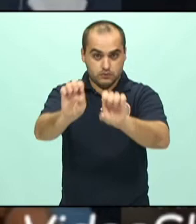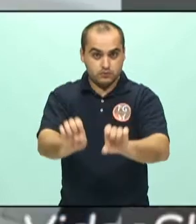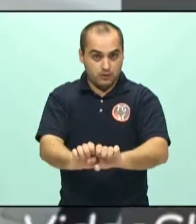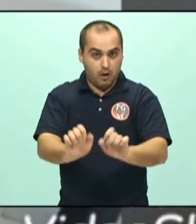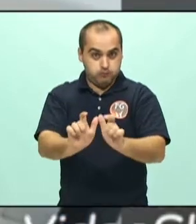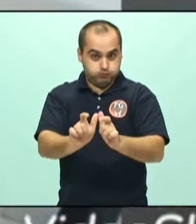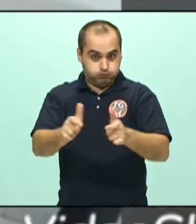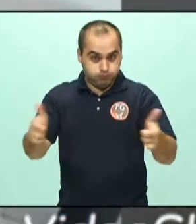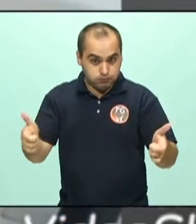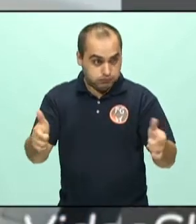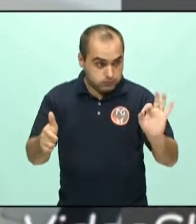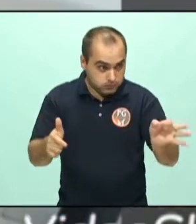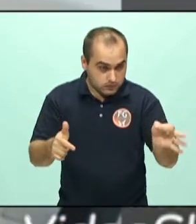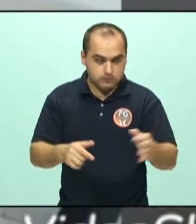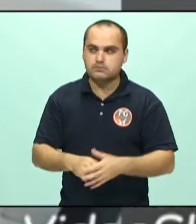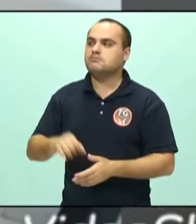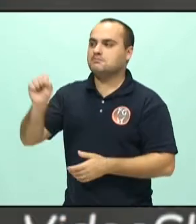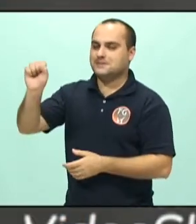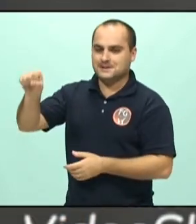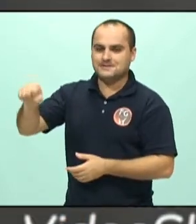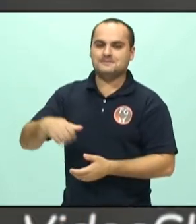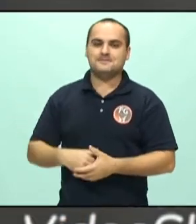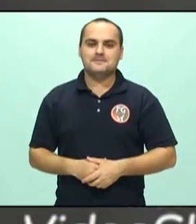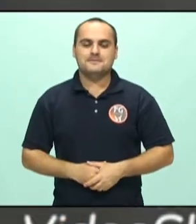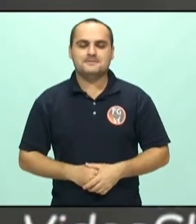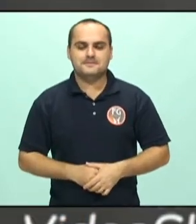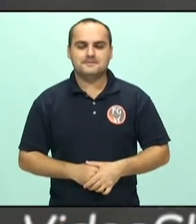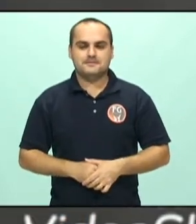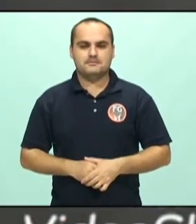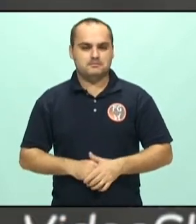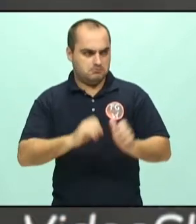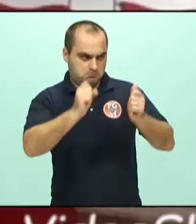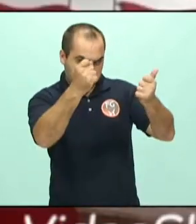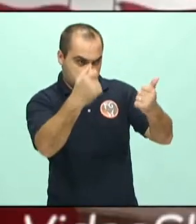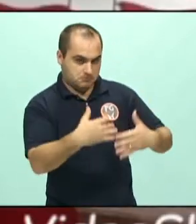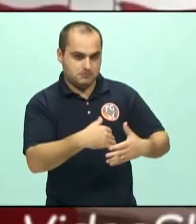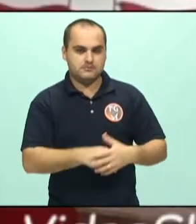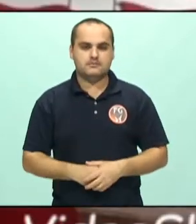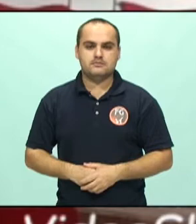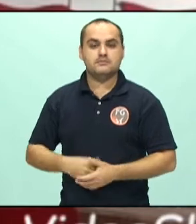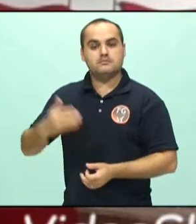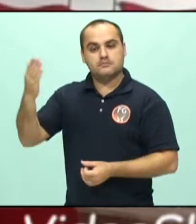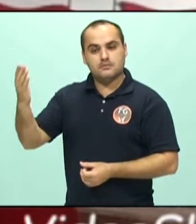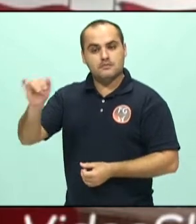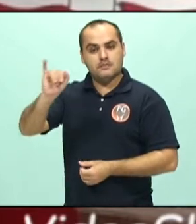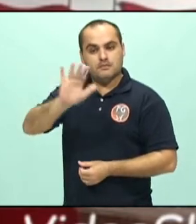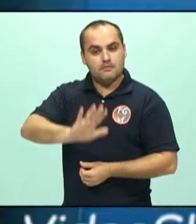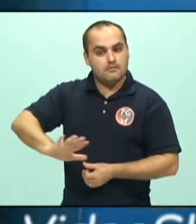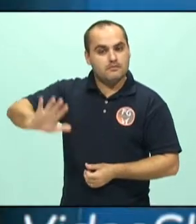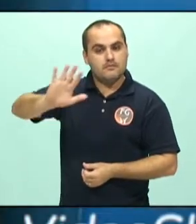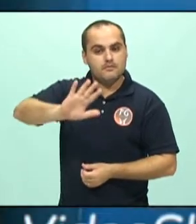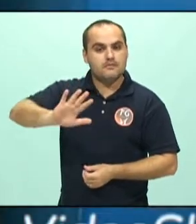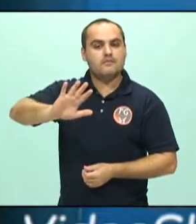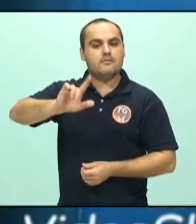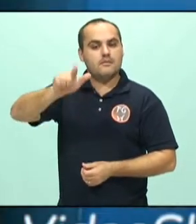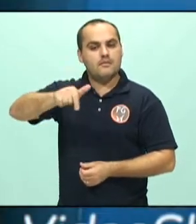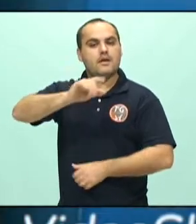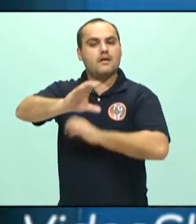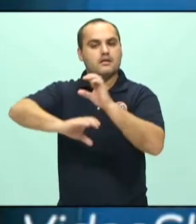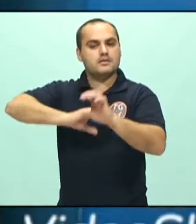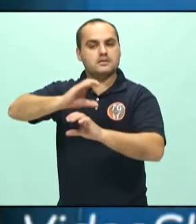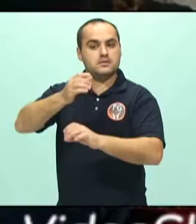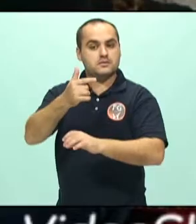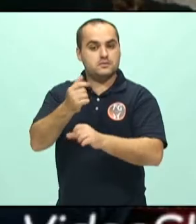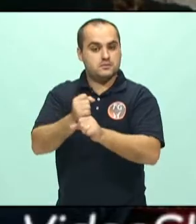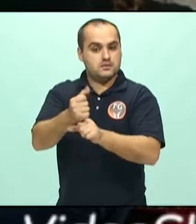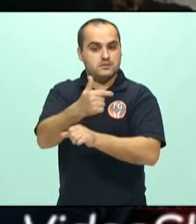grande, é isso, Kleber? Sim. Pode comentar um pouquinho? Essas primeiras imagens aí são do ciclo em